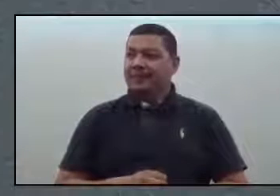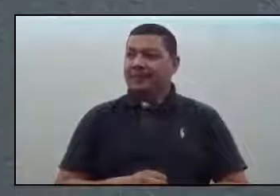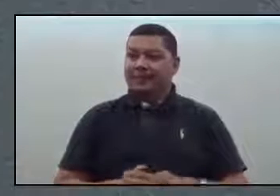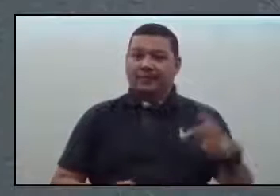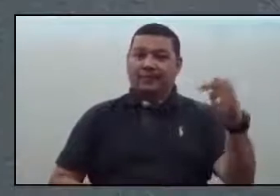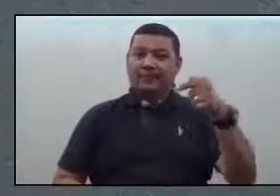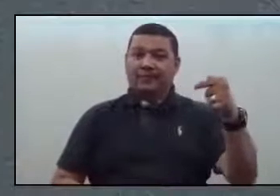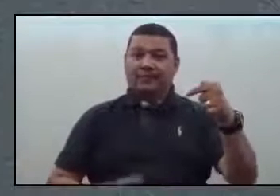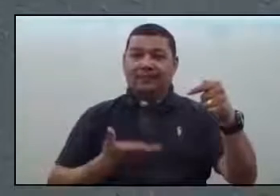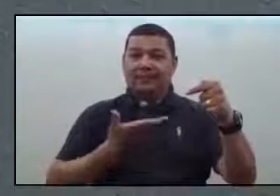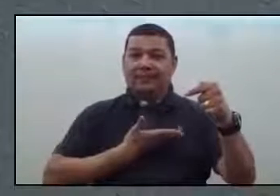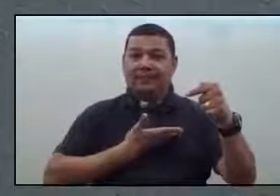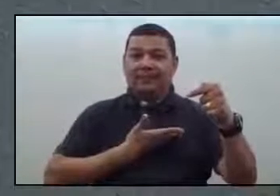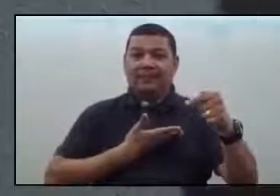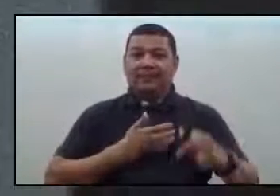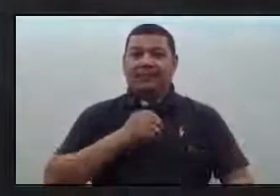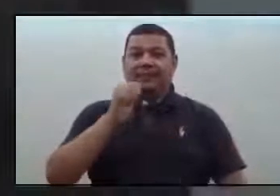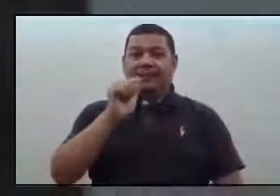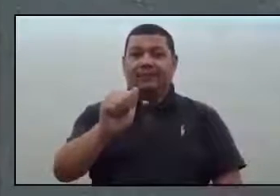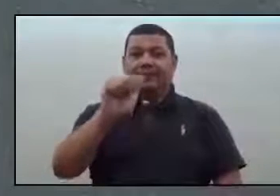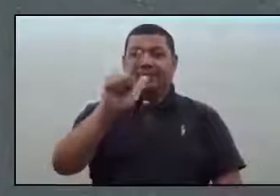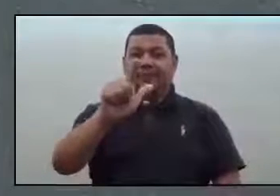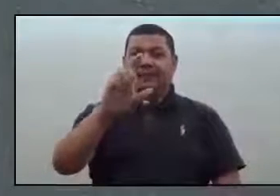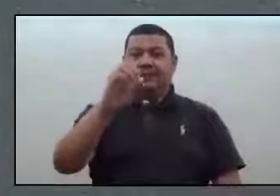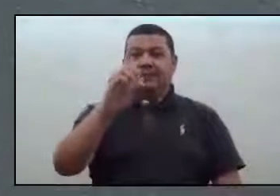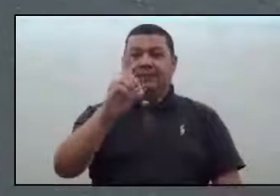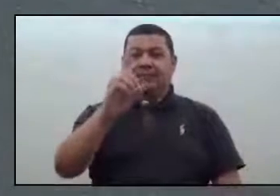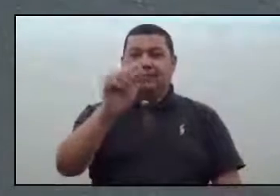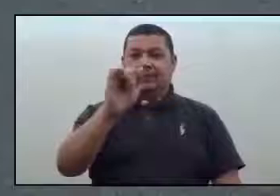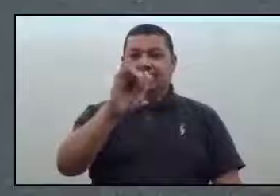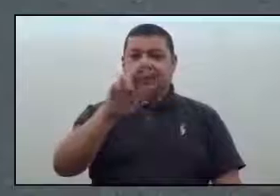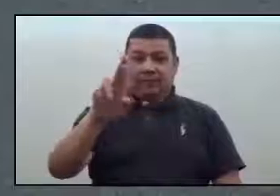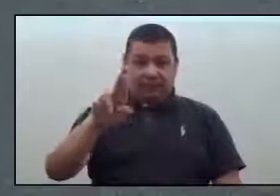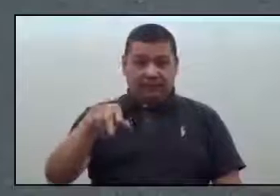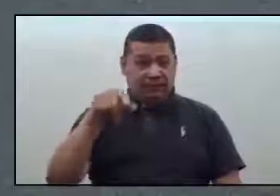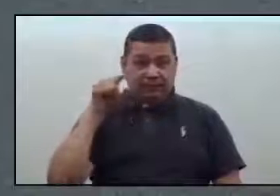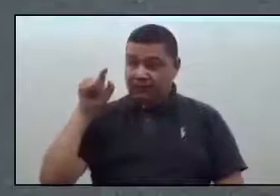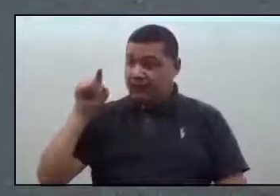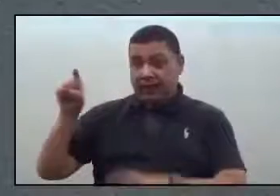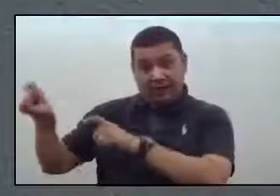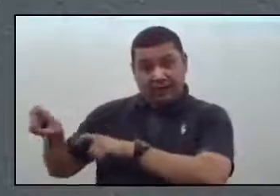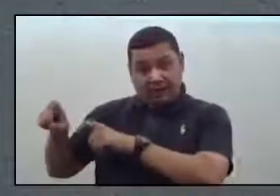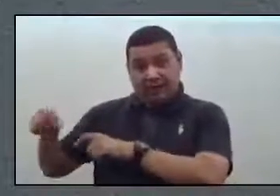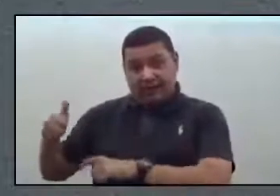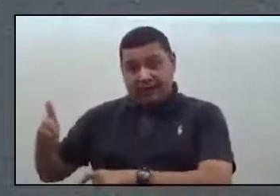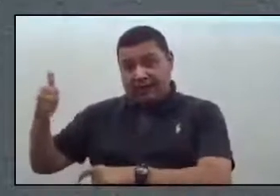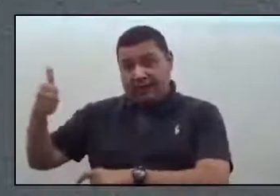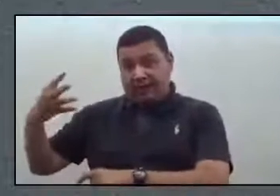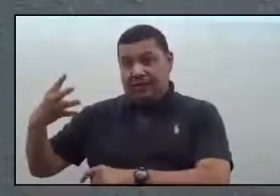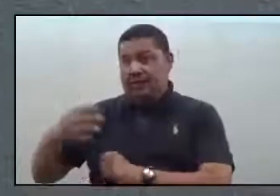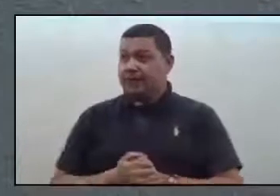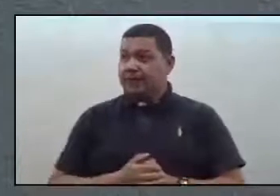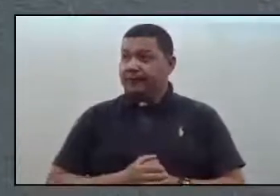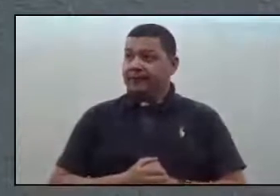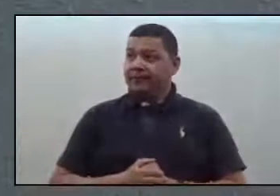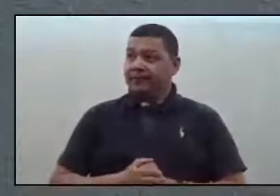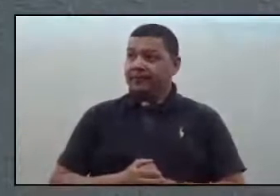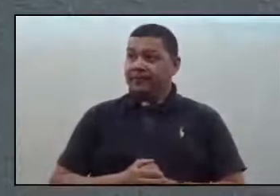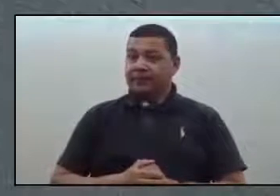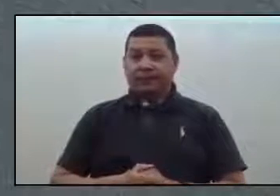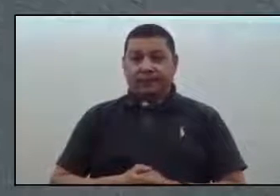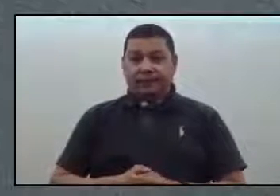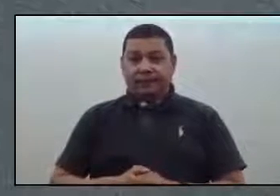amigo Aldair Zimmermann, lá de Divinópolis, da linha 14. Entre sete